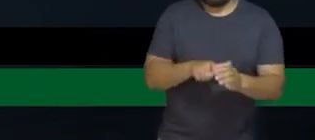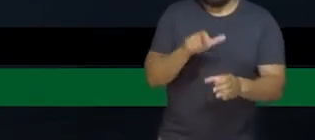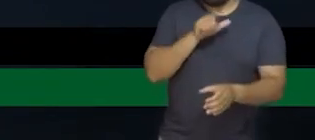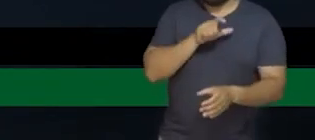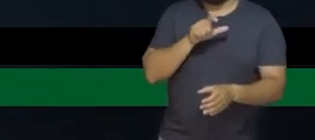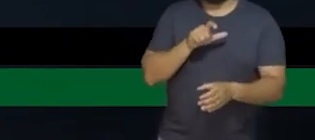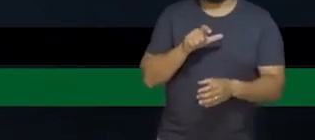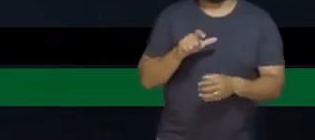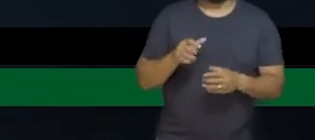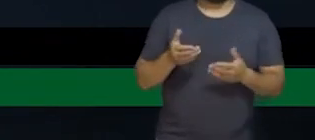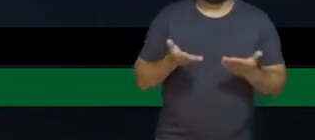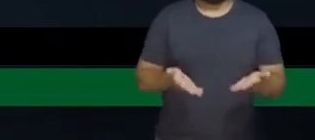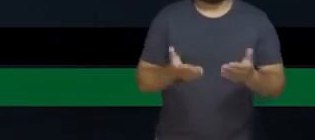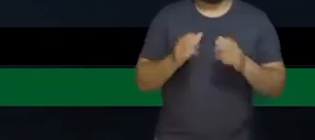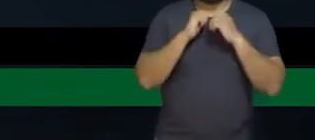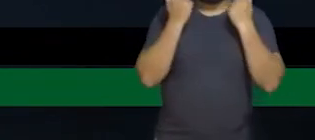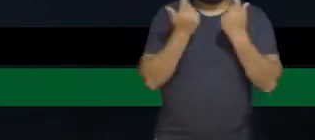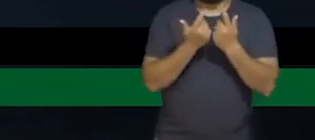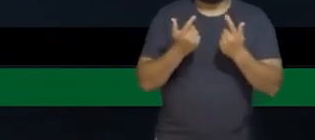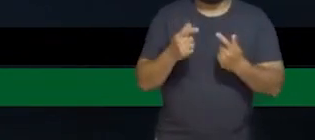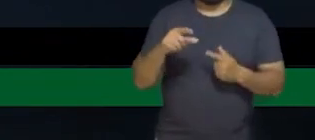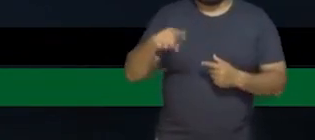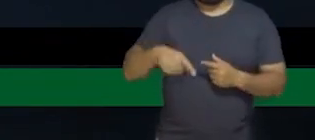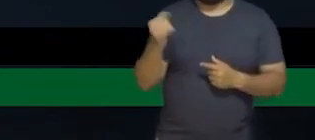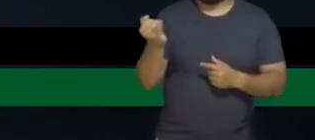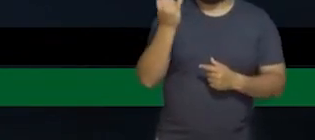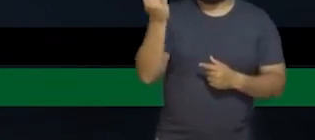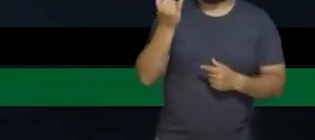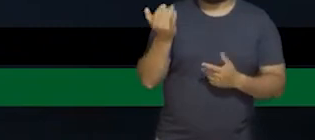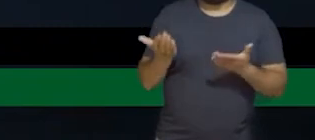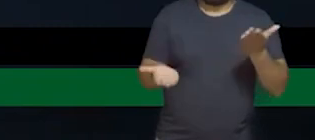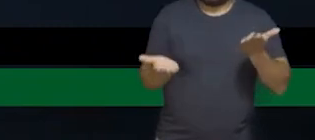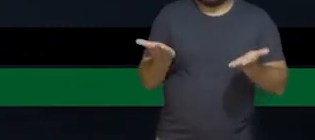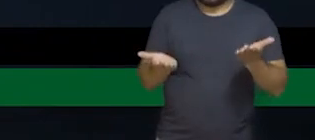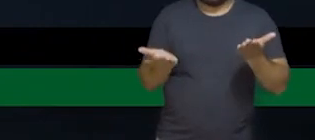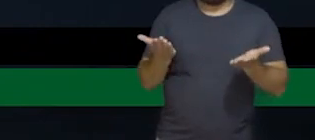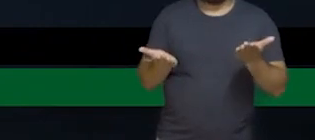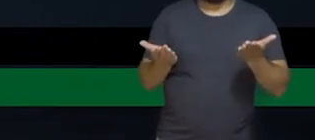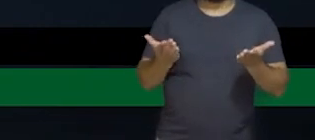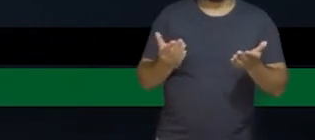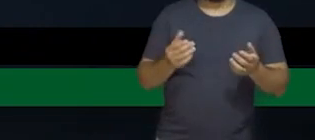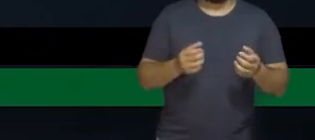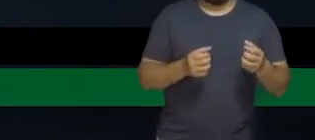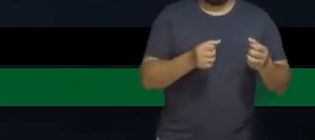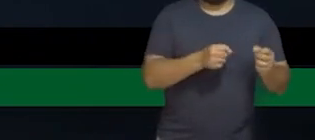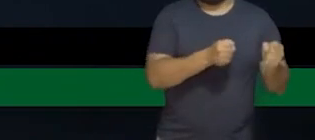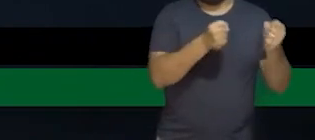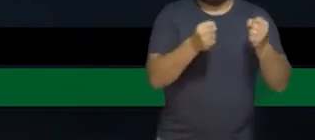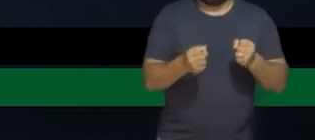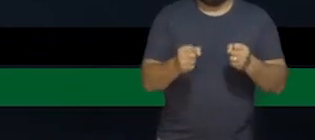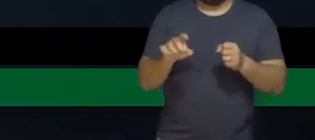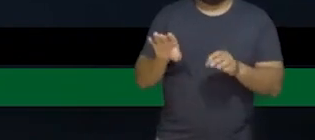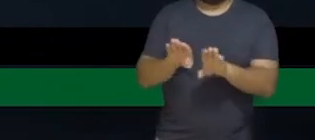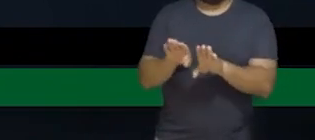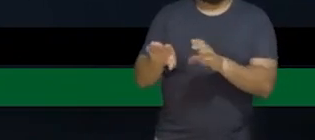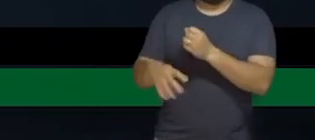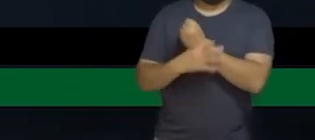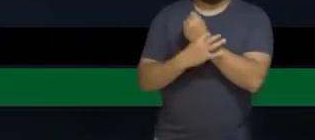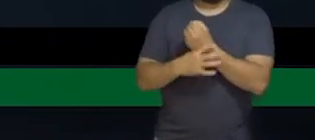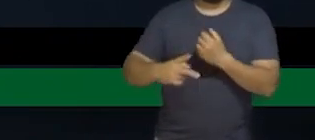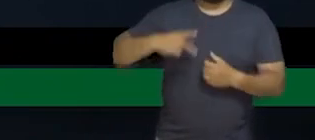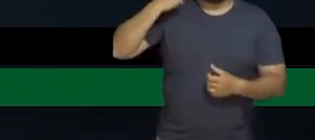vital para o equilíbrio de poder e para a garantia de que as políticas públicas